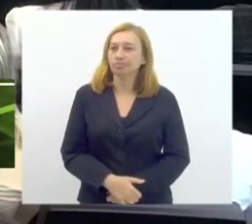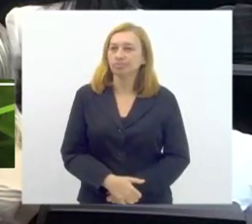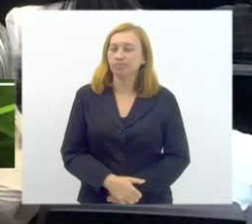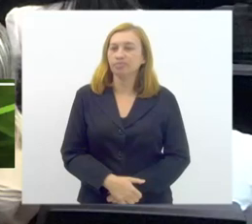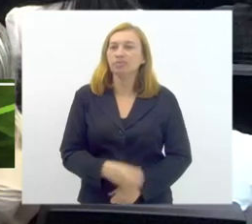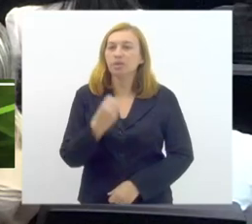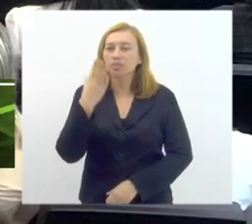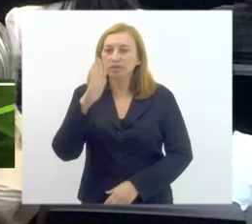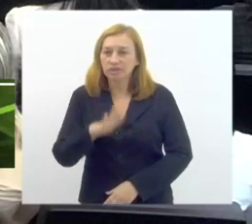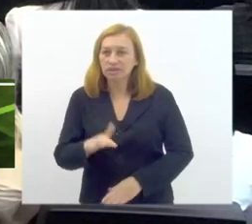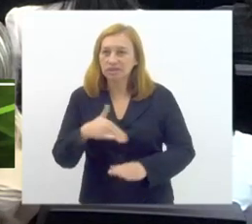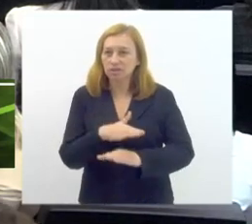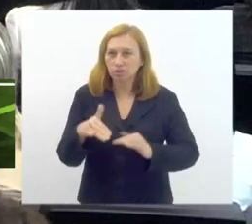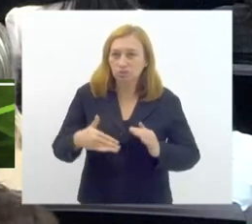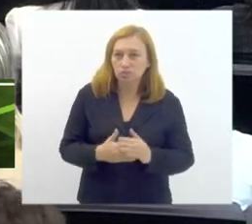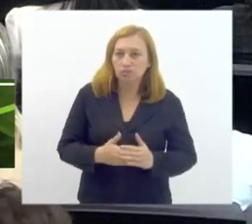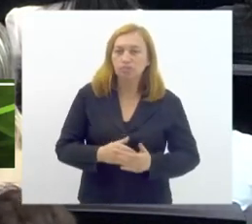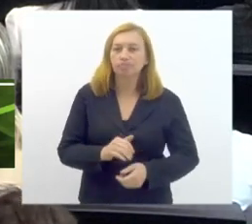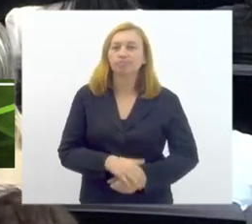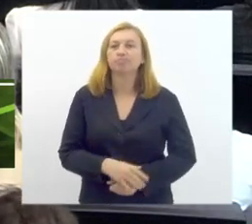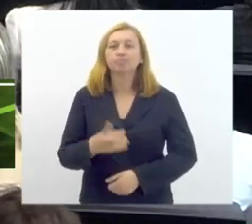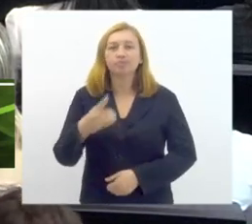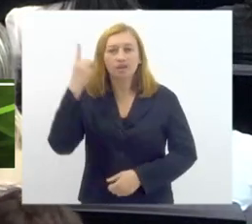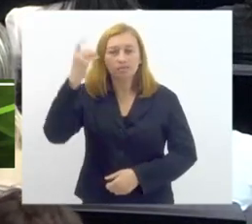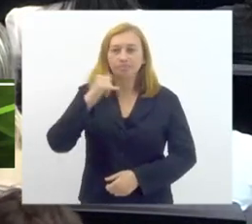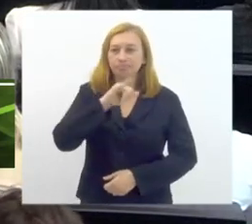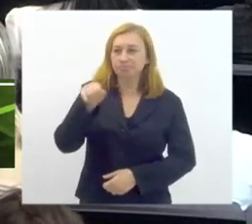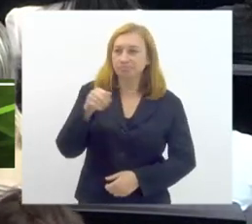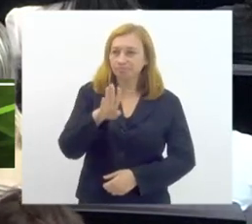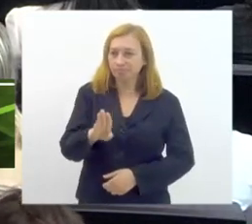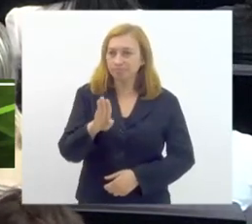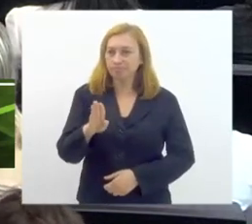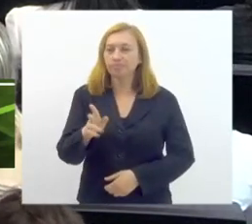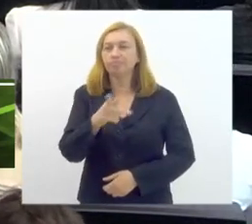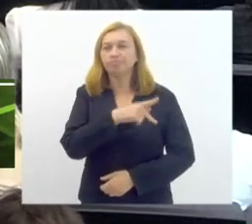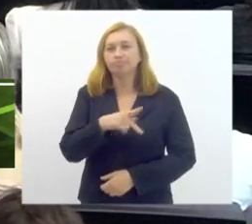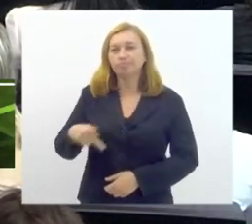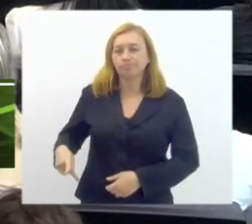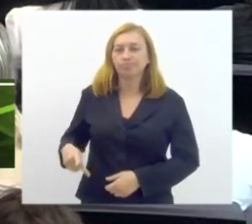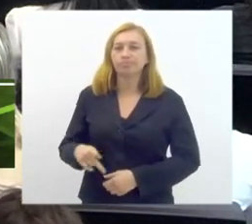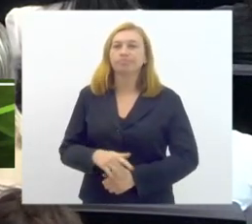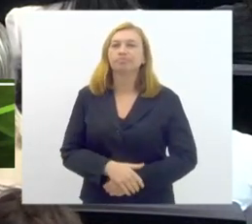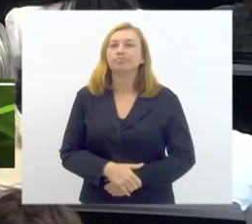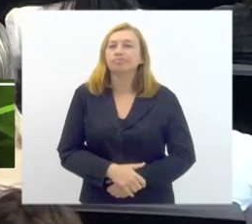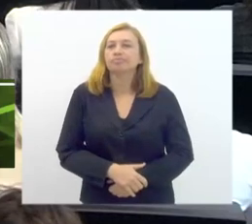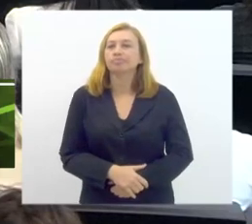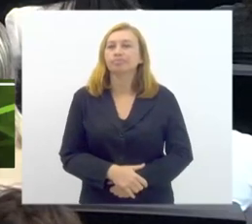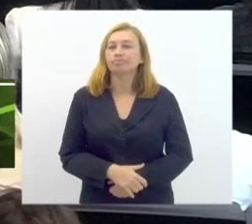Boa tarde a todos. Boa tarde, deputado Jair, o presidente Alfredão.